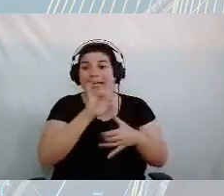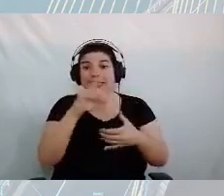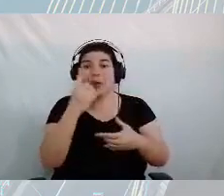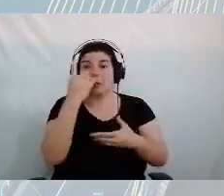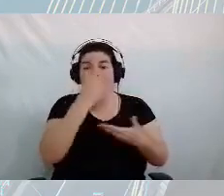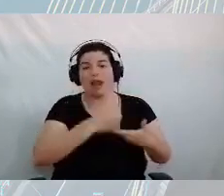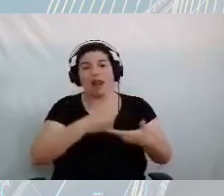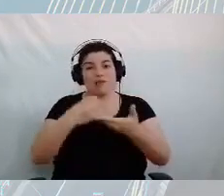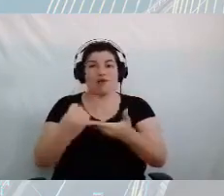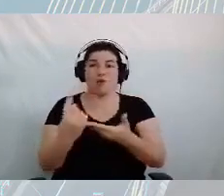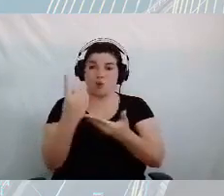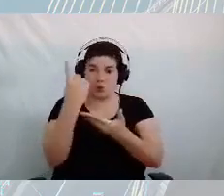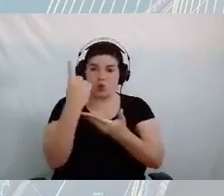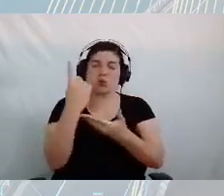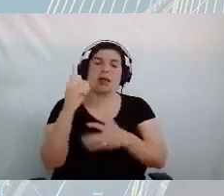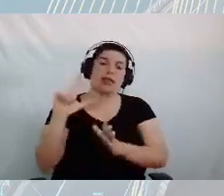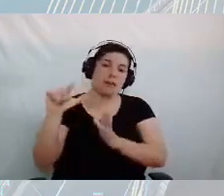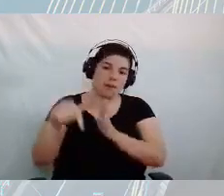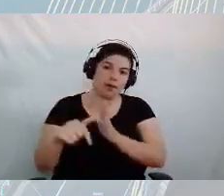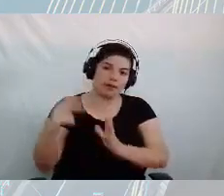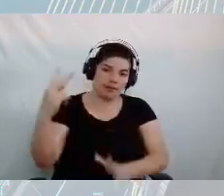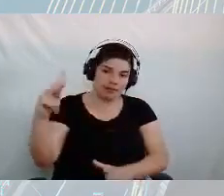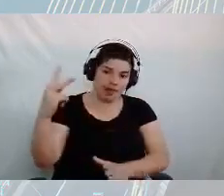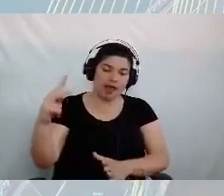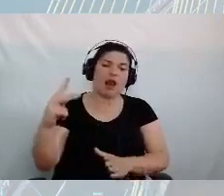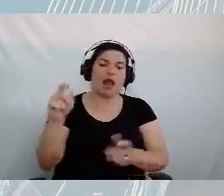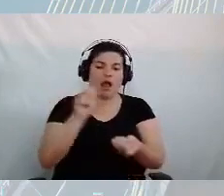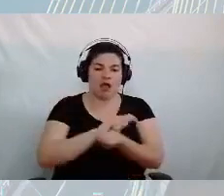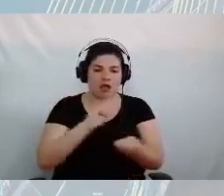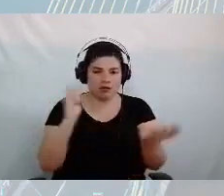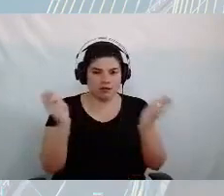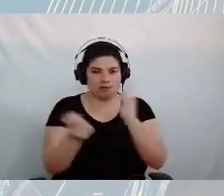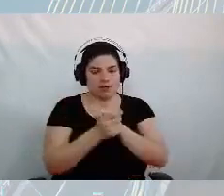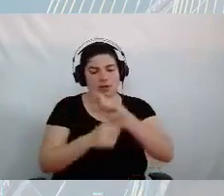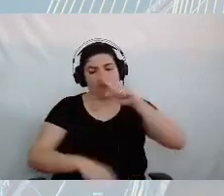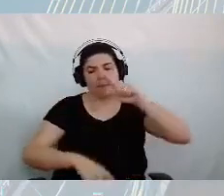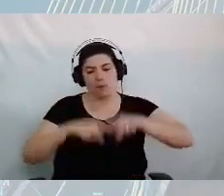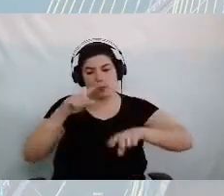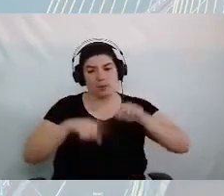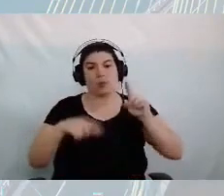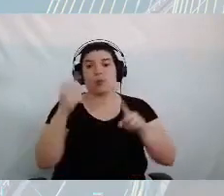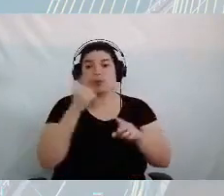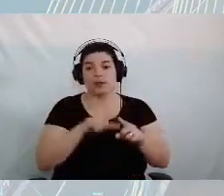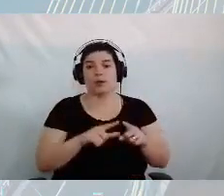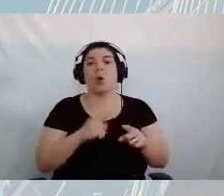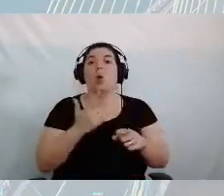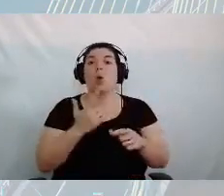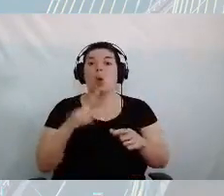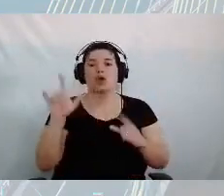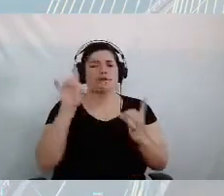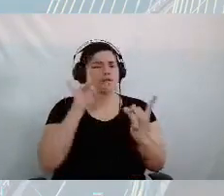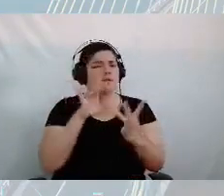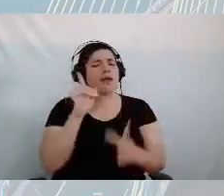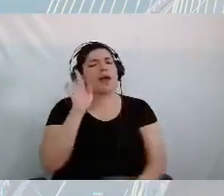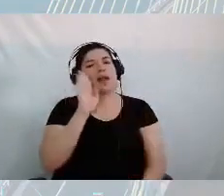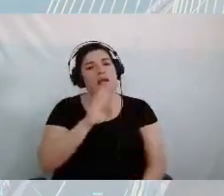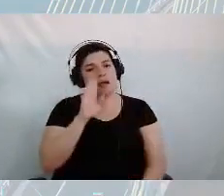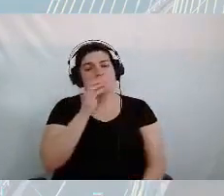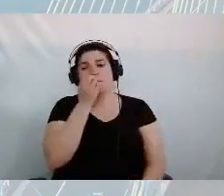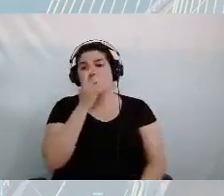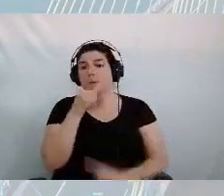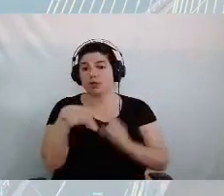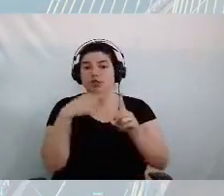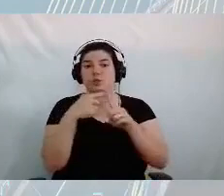uma pelúcia, depois dela mesma customizar o seu produto. E um outro feedback muito positivo foi que a